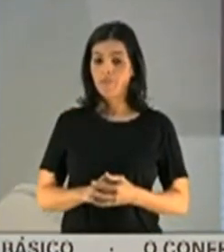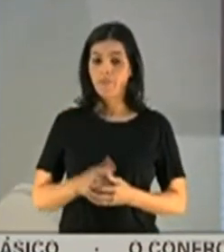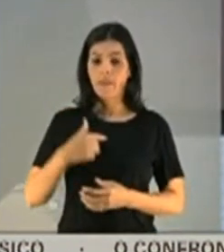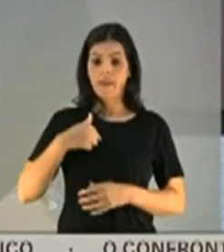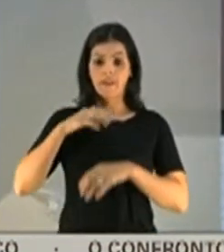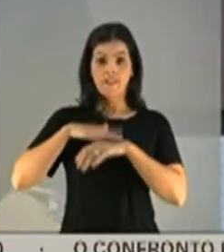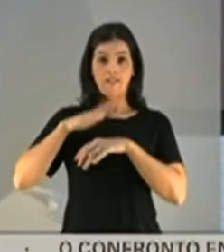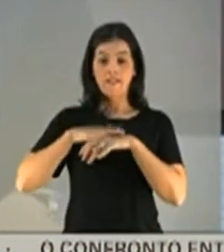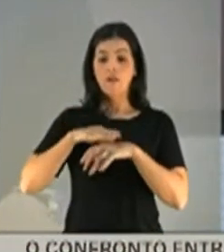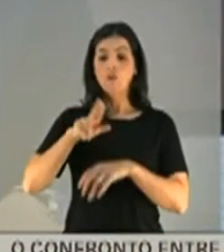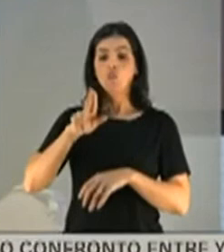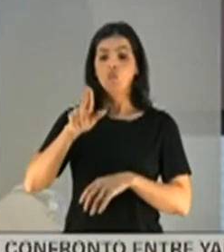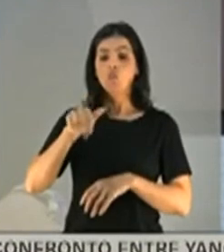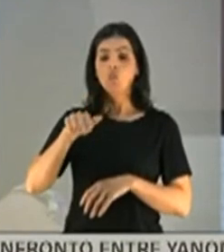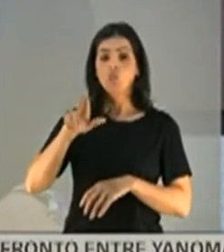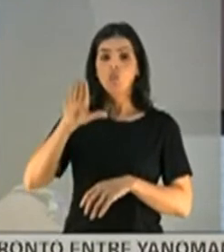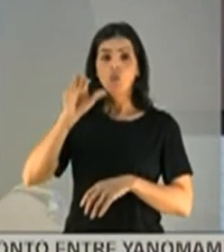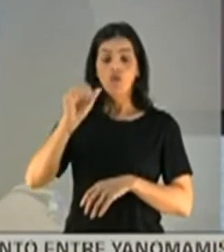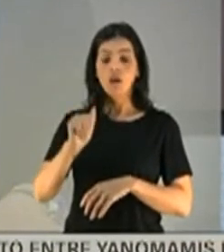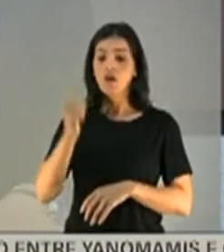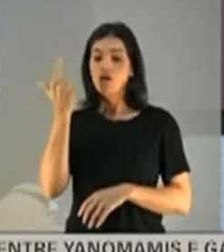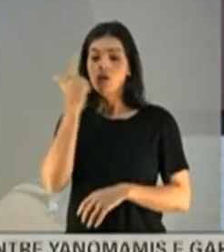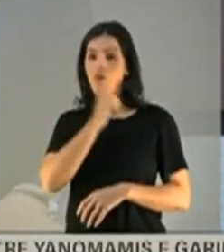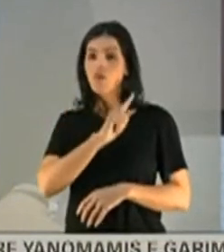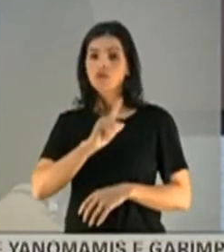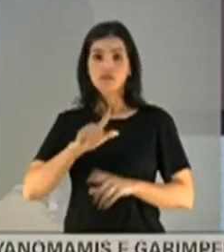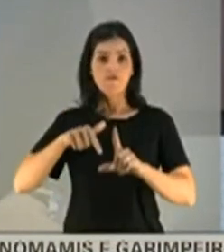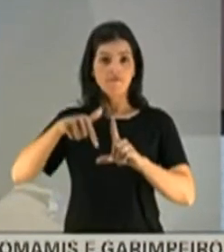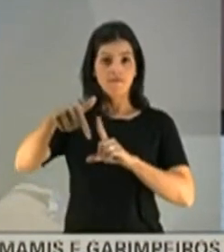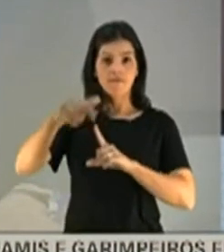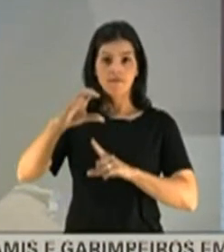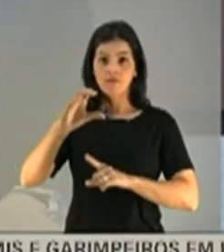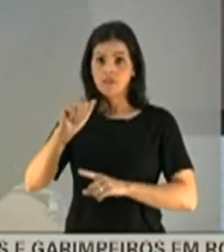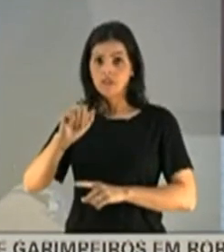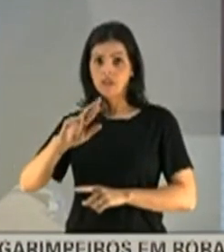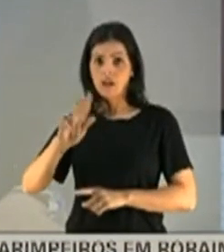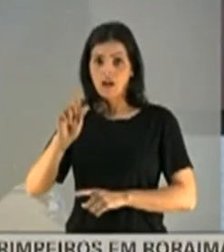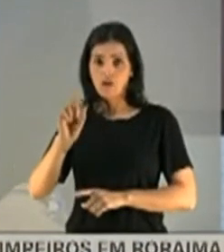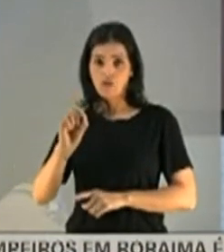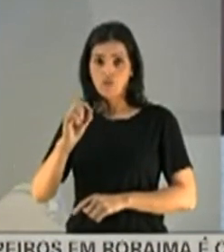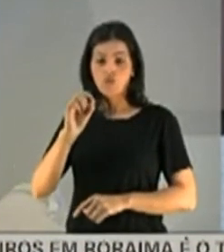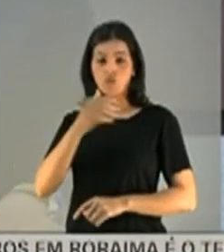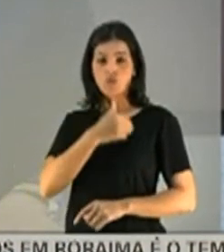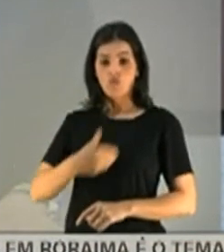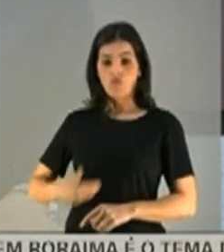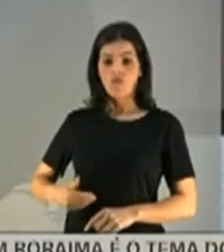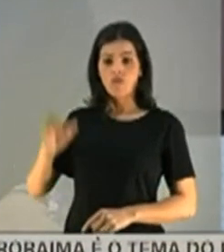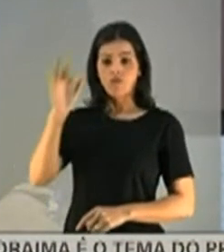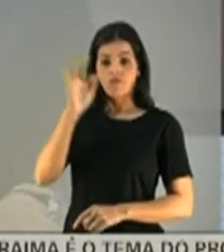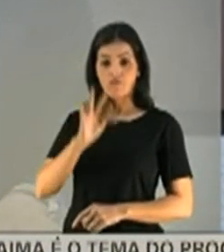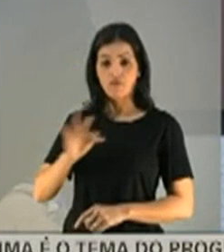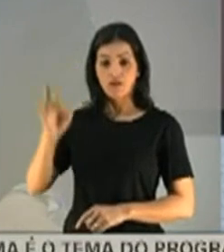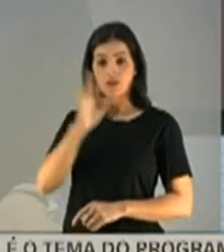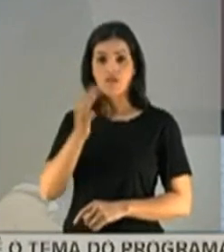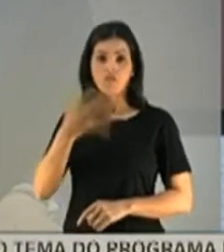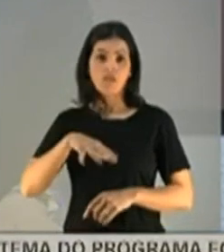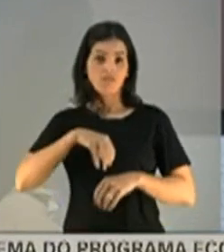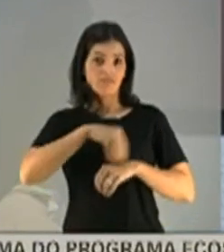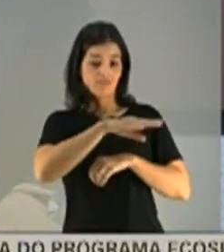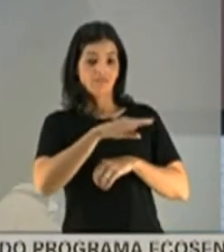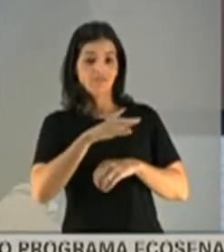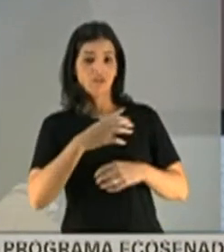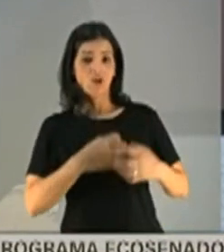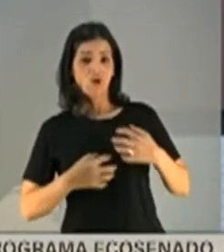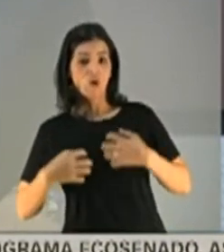eu nunca consegui ter um cargo no governo federal, por vários motivos que eu não quero trazer ninguém ao constrangimento, mas o meu pessoal